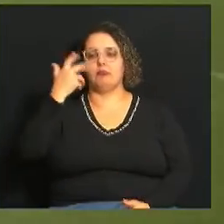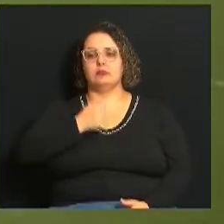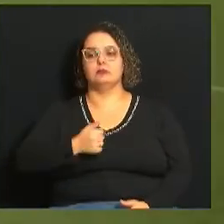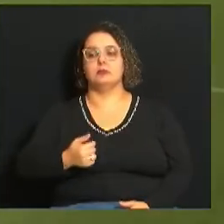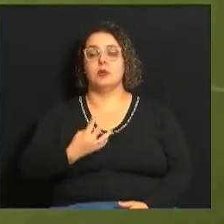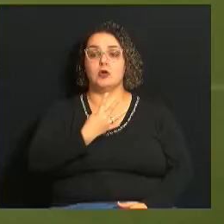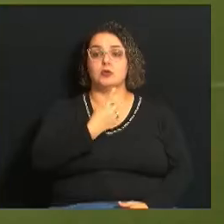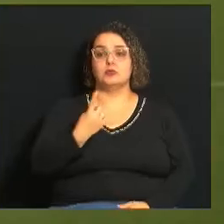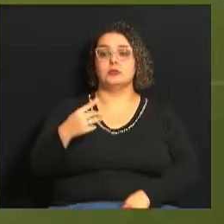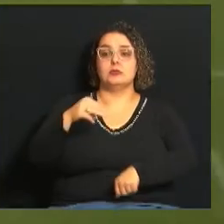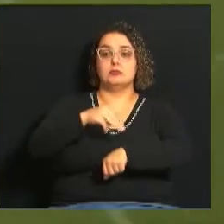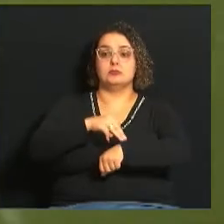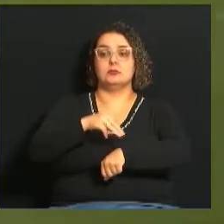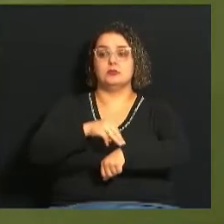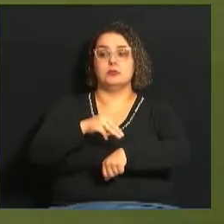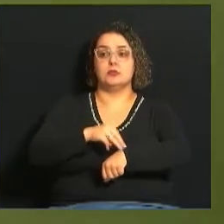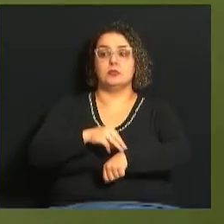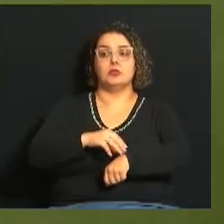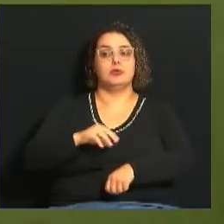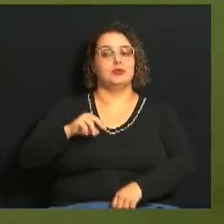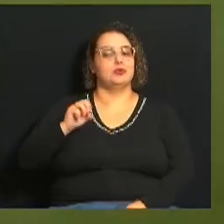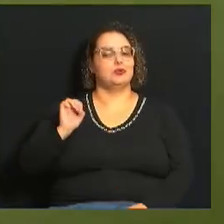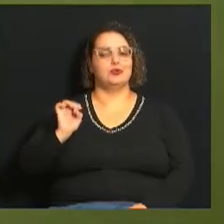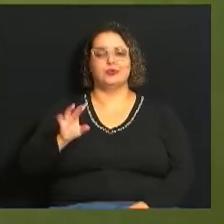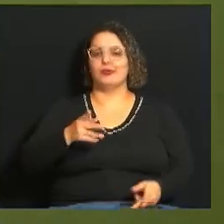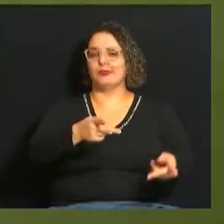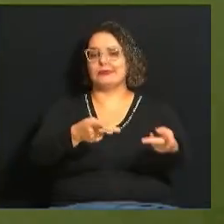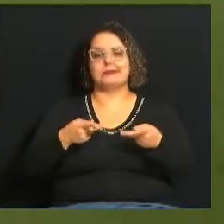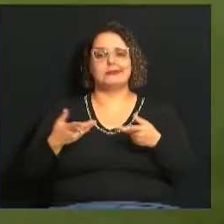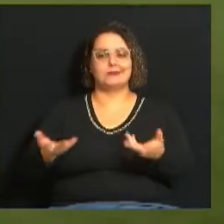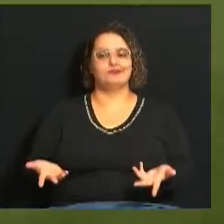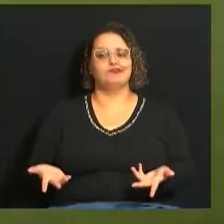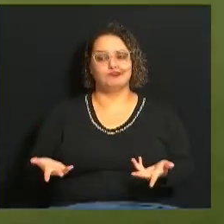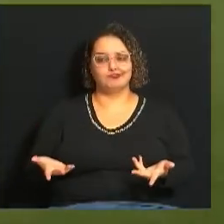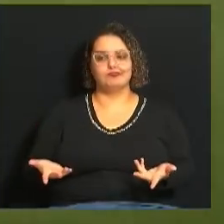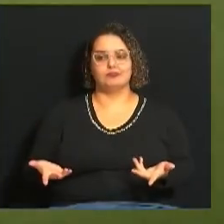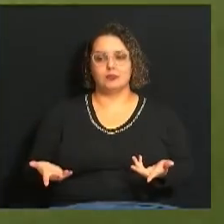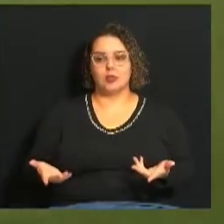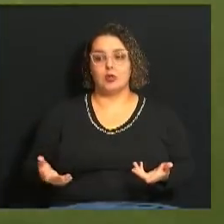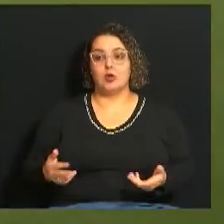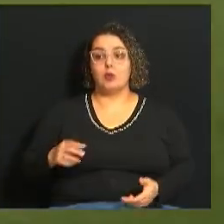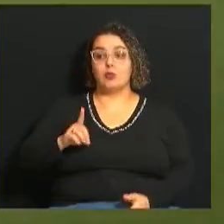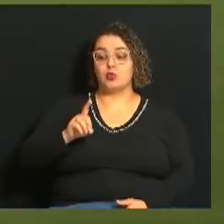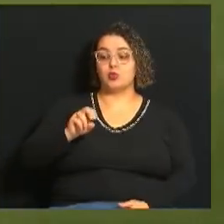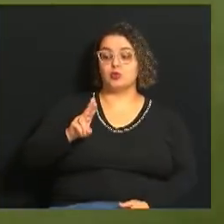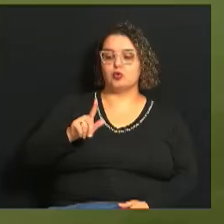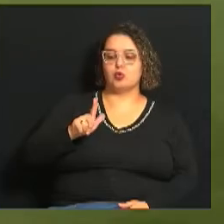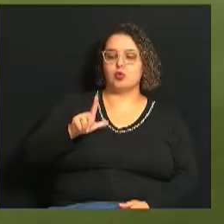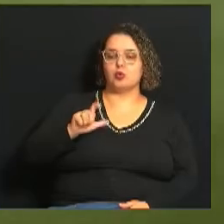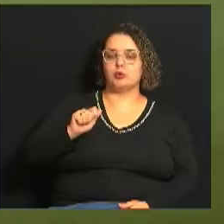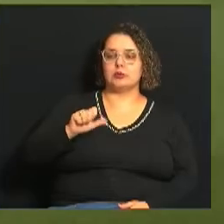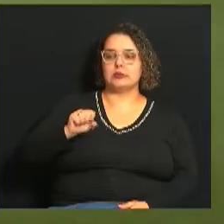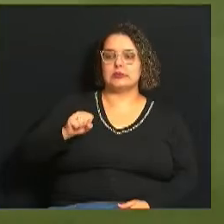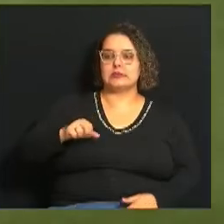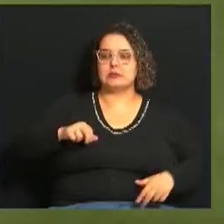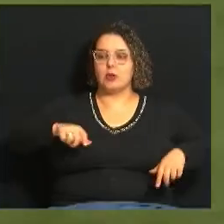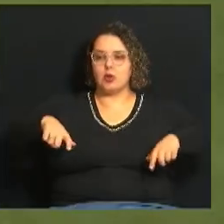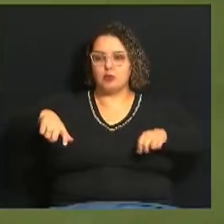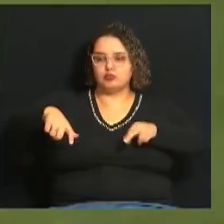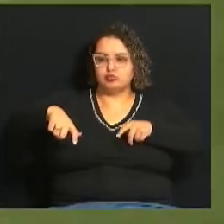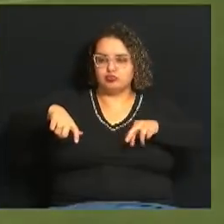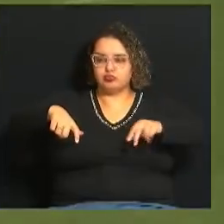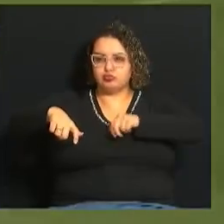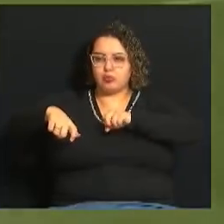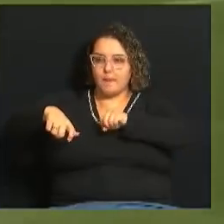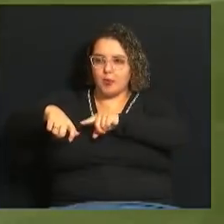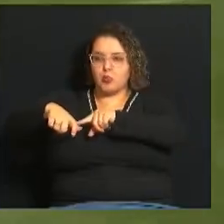minutos, só dava Novo Horizontino e contra-ataque puxado por Douglas Baggio. O atacante só